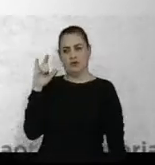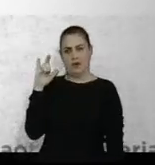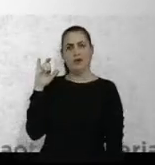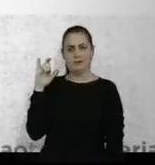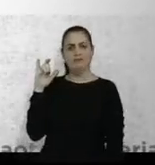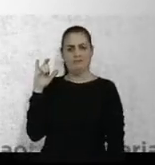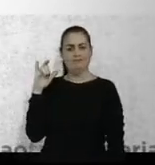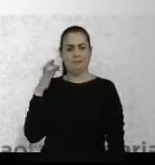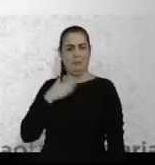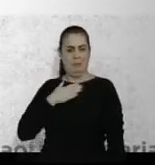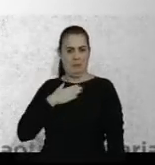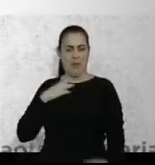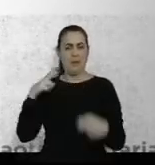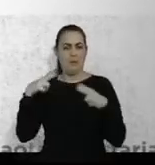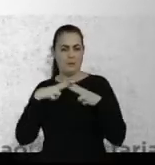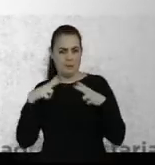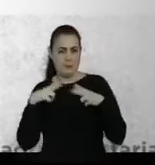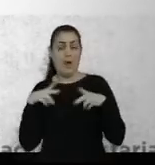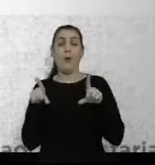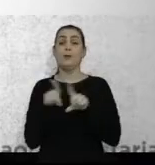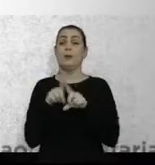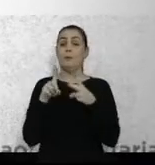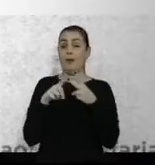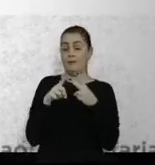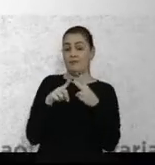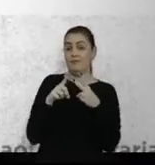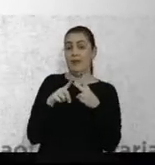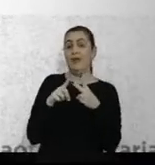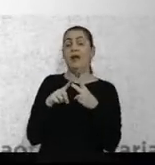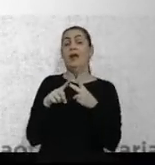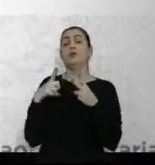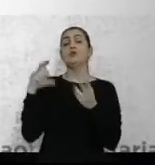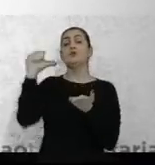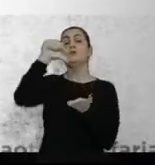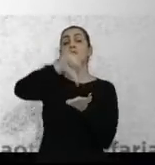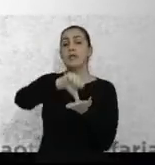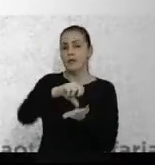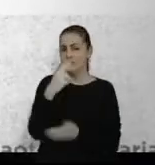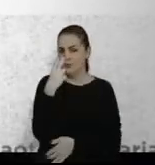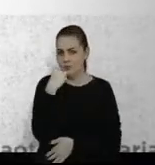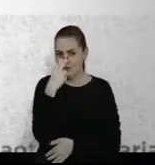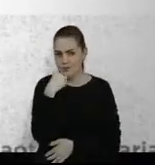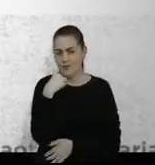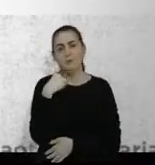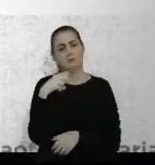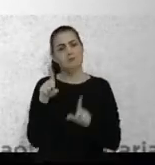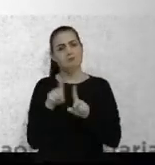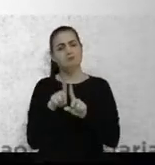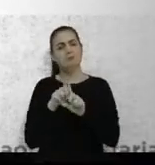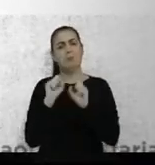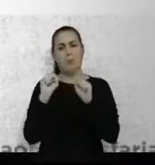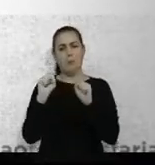Nutrição. Então, se ficar qualquer dúvida, também pode vir falar comigo no direct, que eu vou estar super disponível